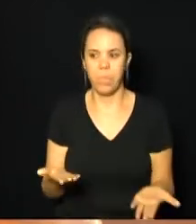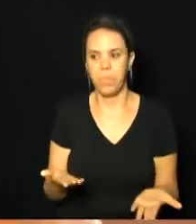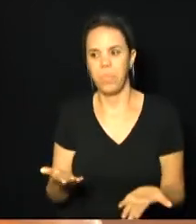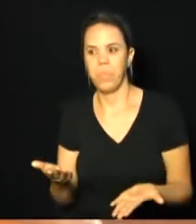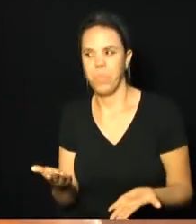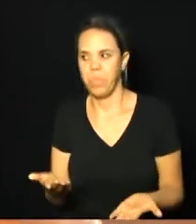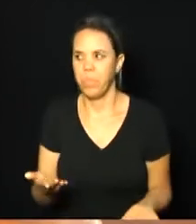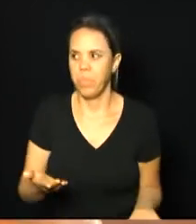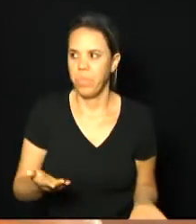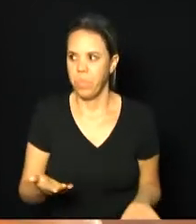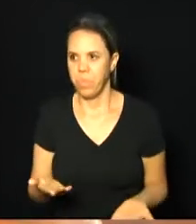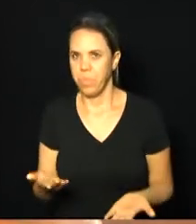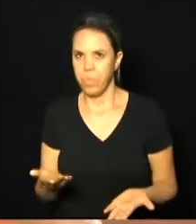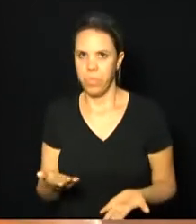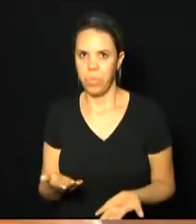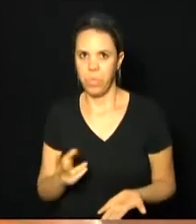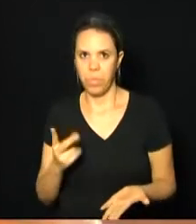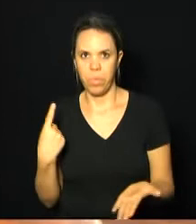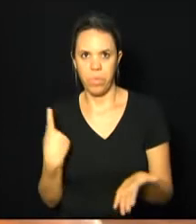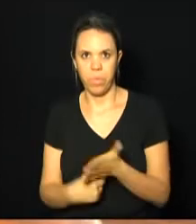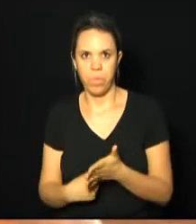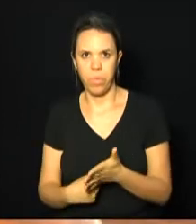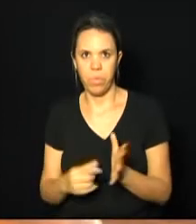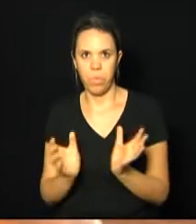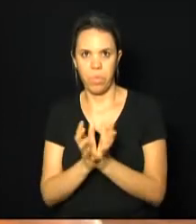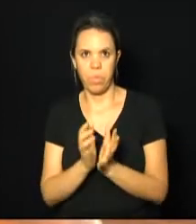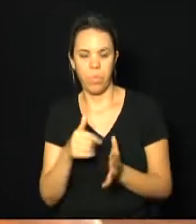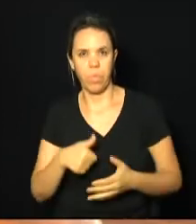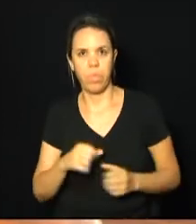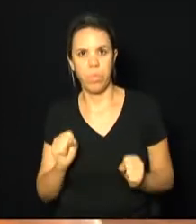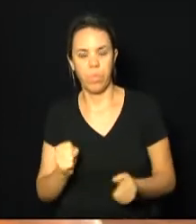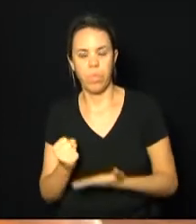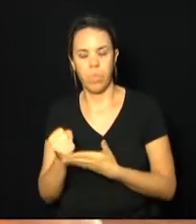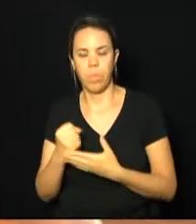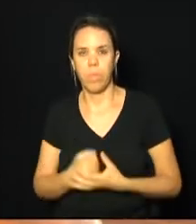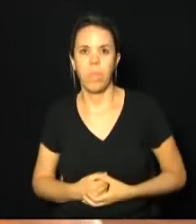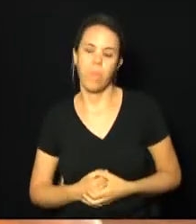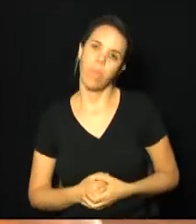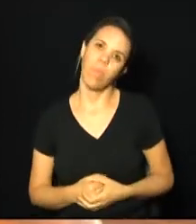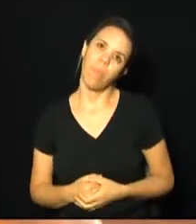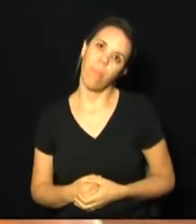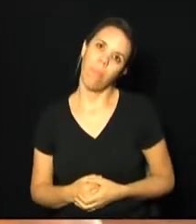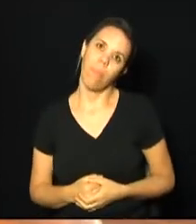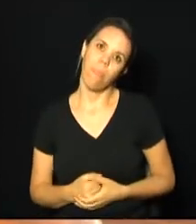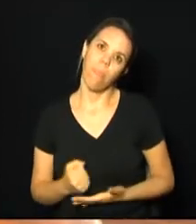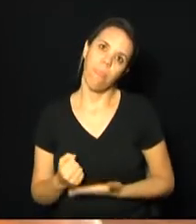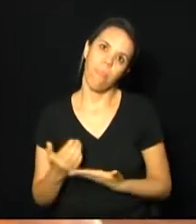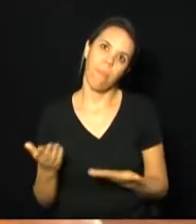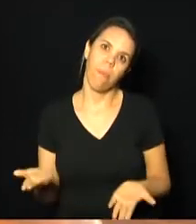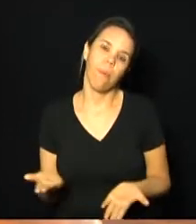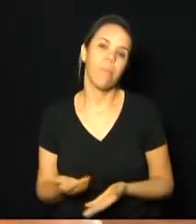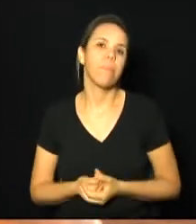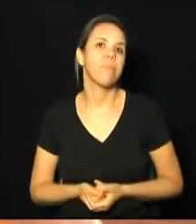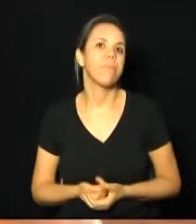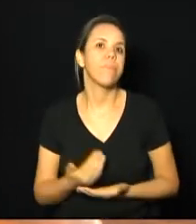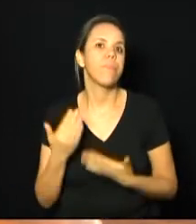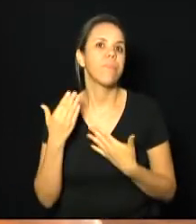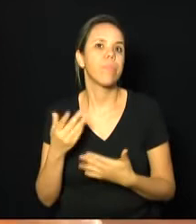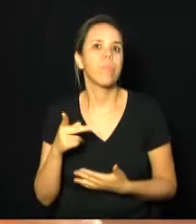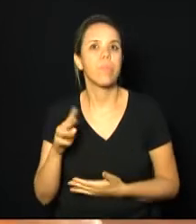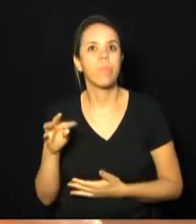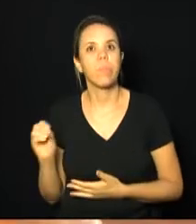E conte com a gente, com essa comissão, que puder ajudar e contribuir. Agradece o